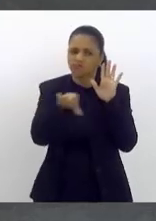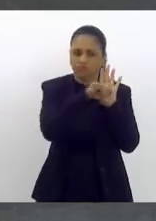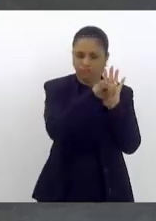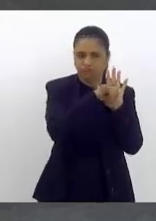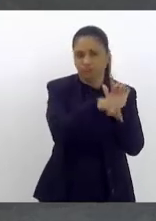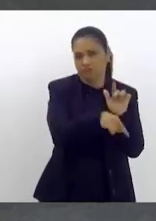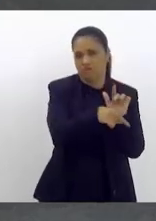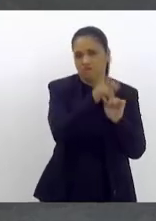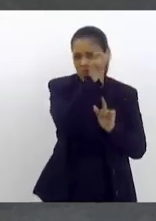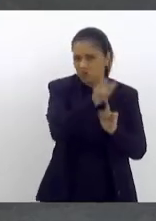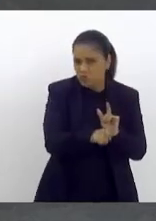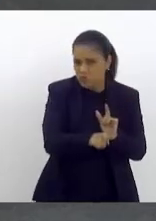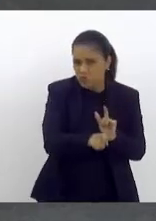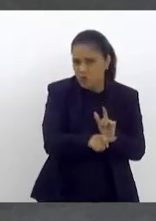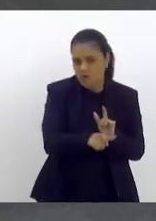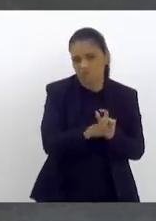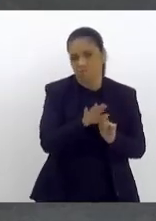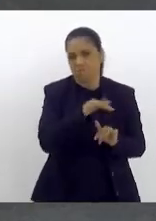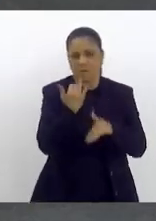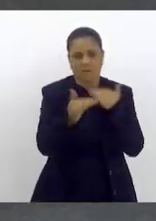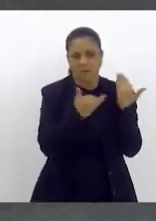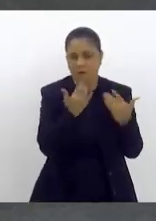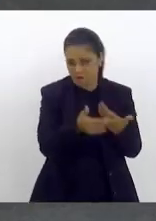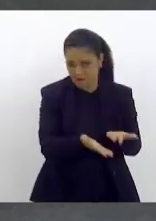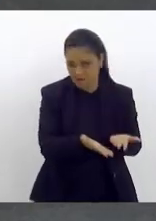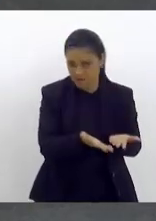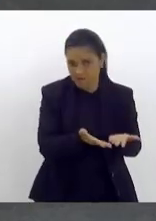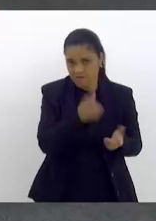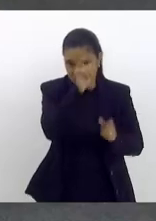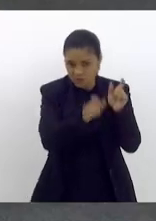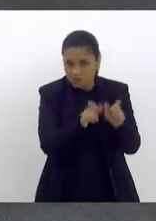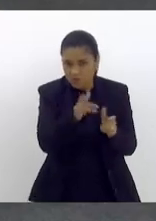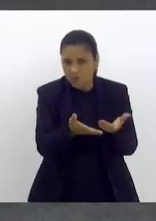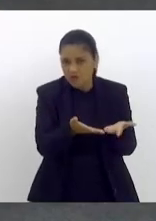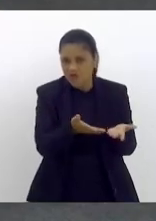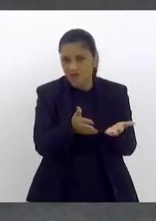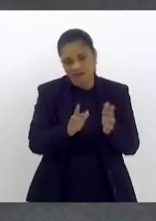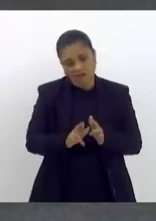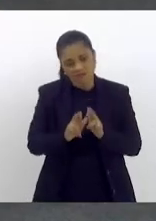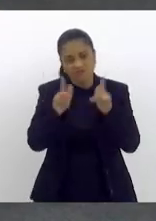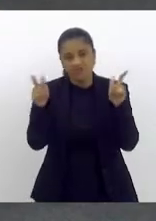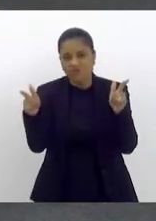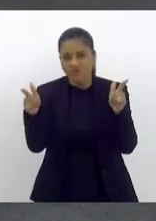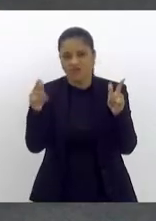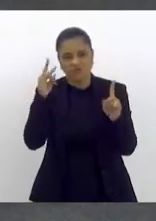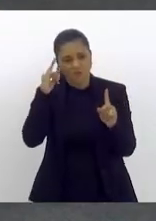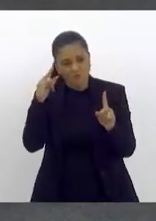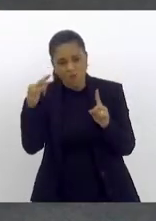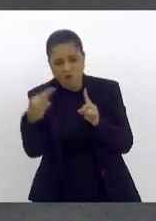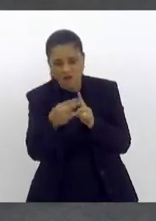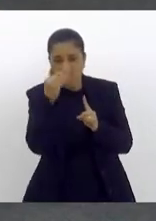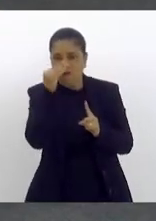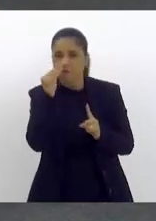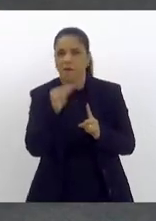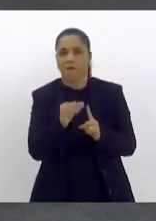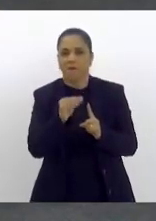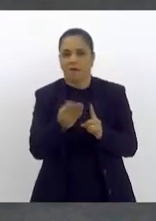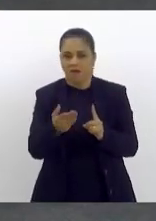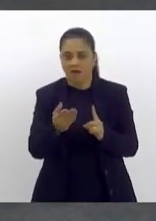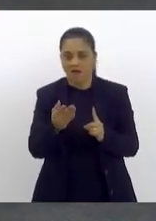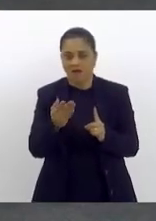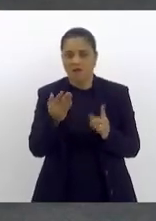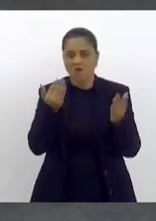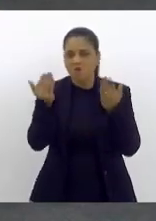duas coisas, senão acaba banalizando a violência, acaba banalizando um olhar estigmatizante contra as pessoas que